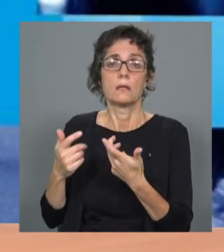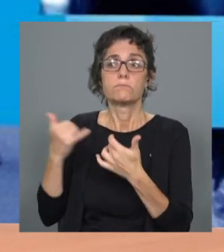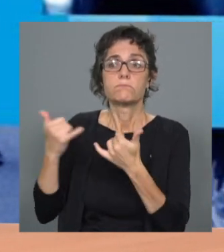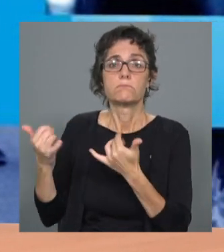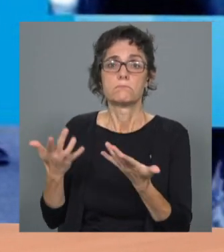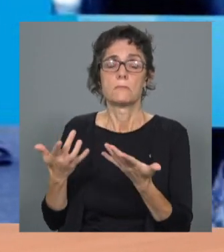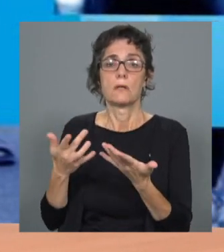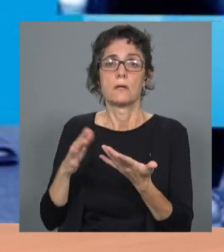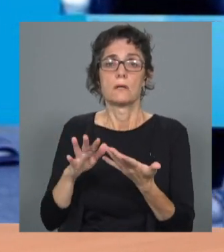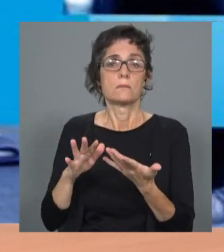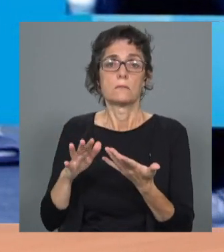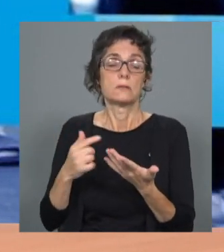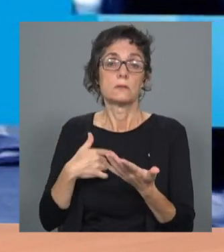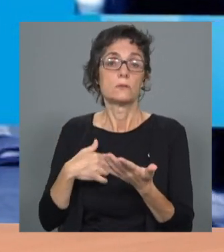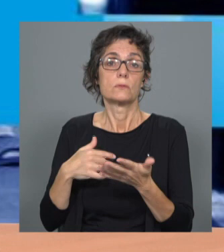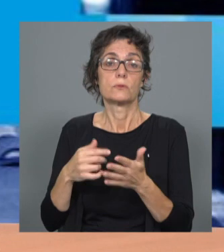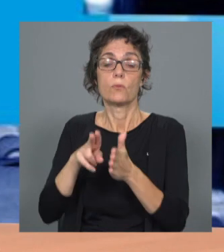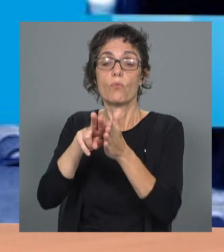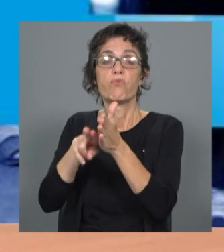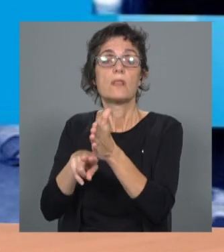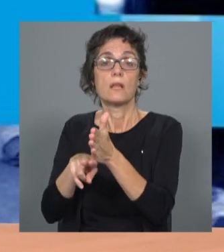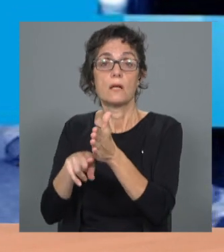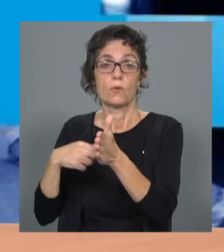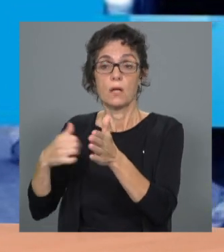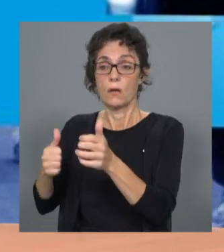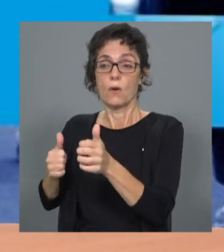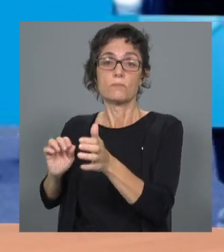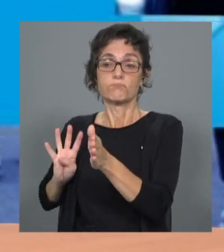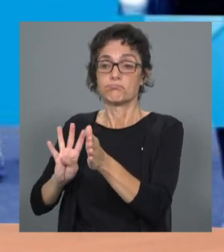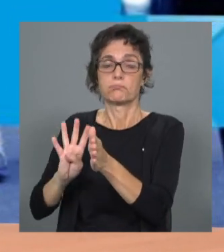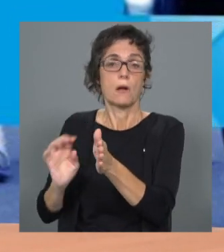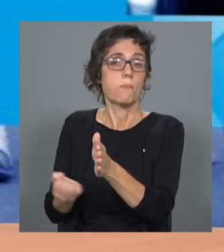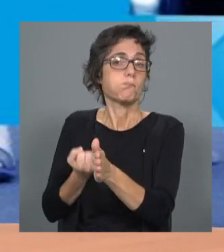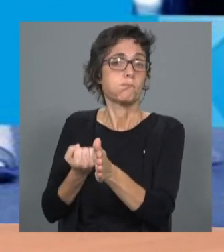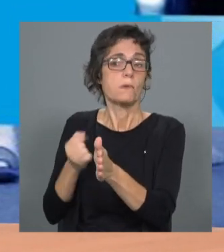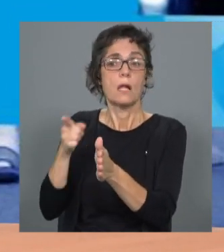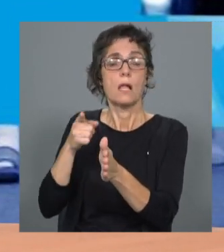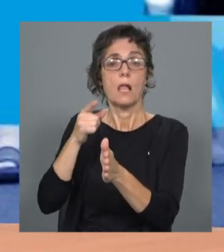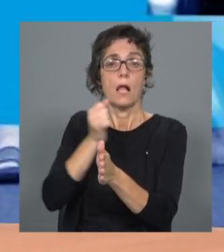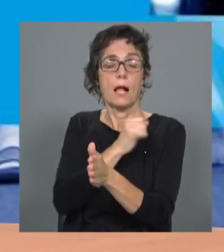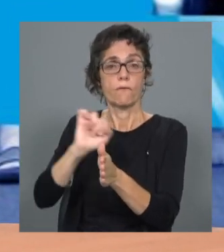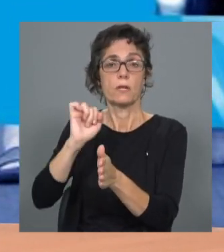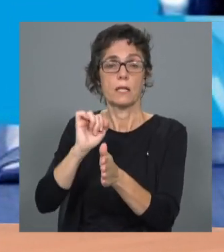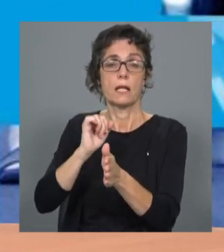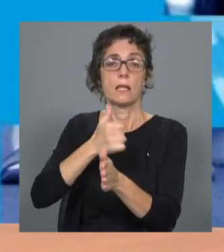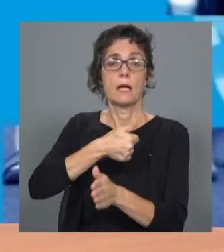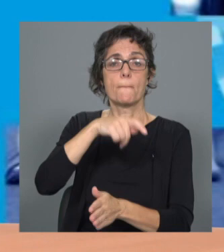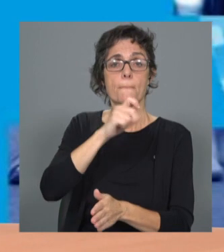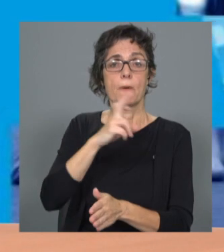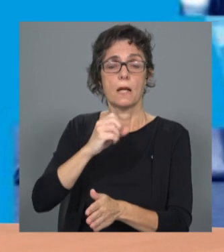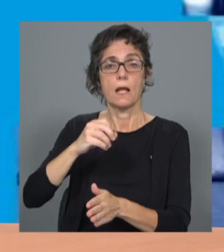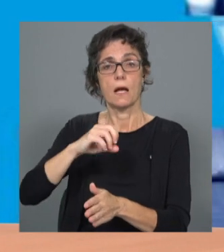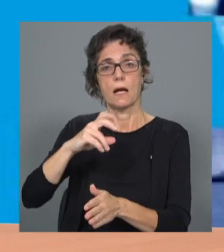sequer consegui ir ao funeral do meu pai. O meu pai e os meus pais são de uma terra ali na Beira Alta, e